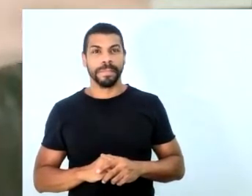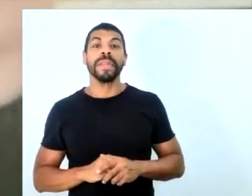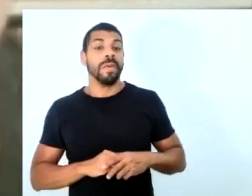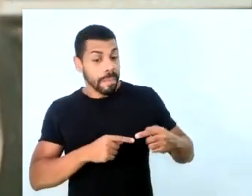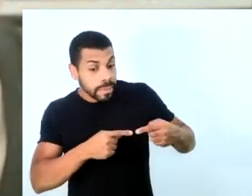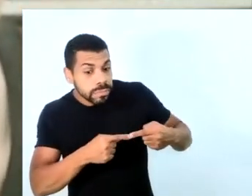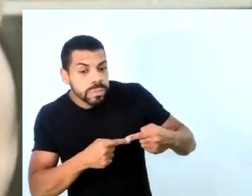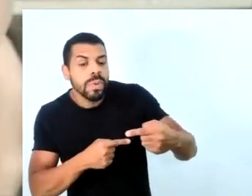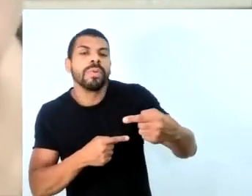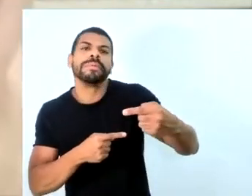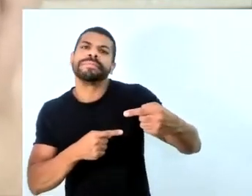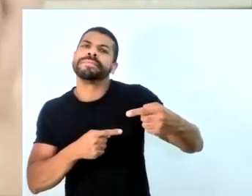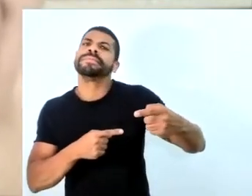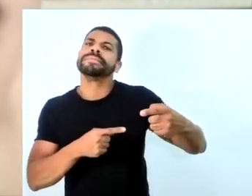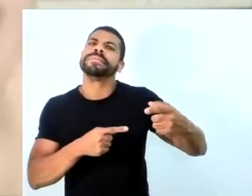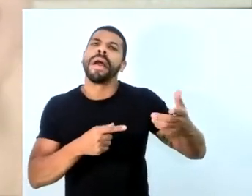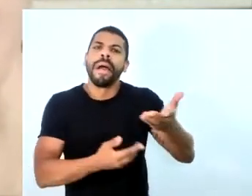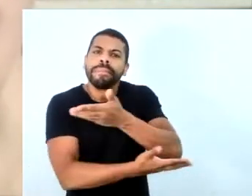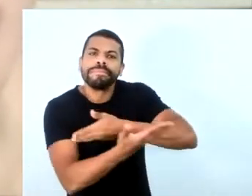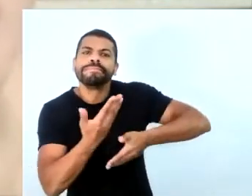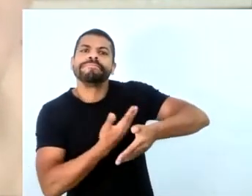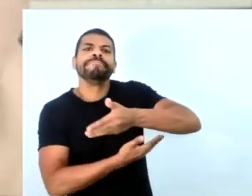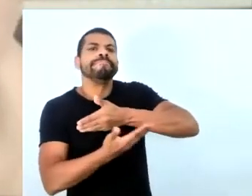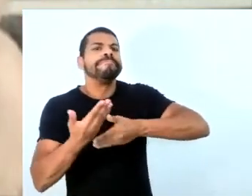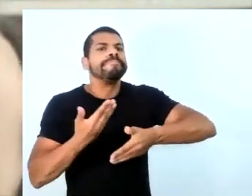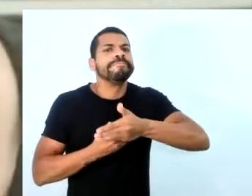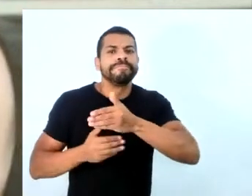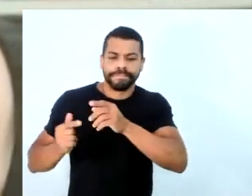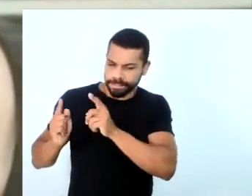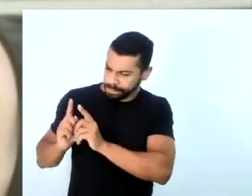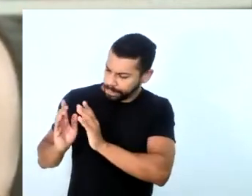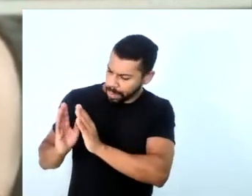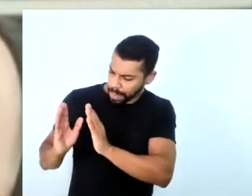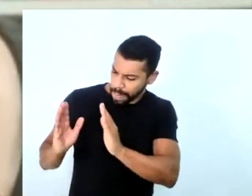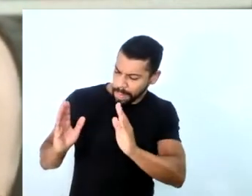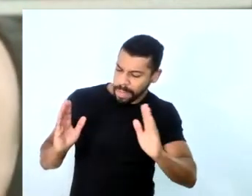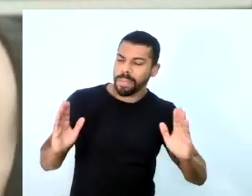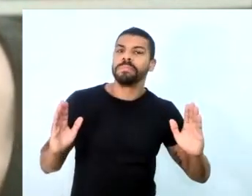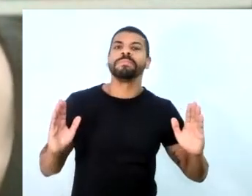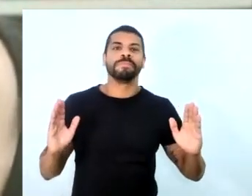aproximação maior com todas as etapas.